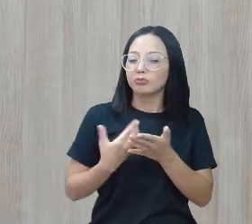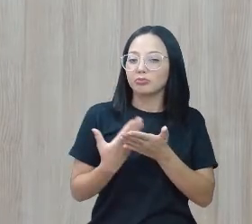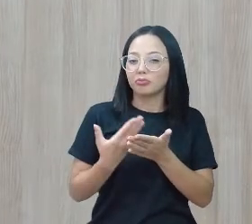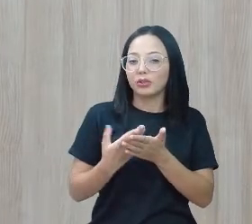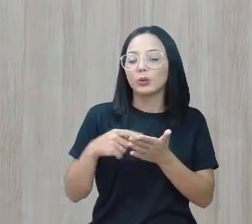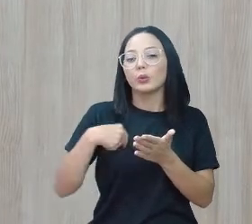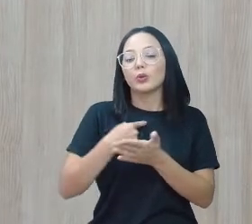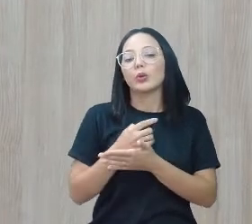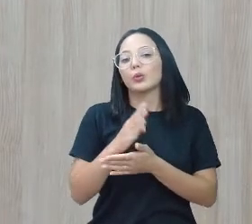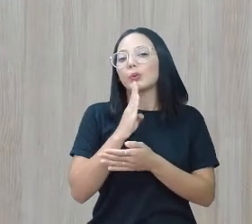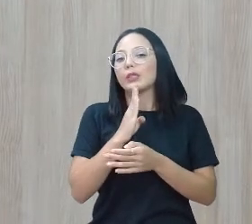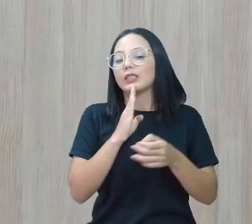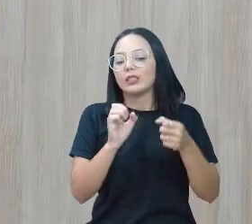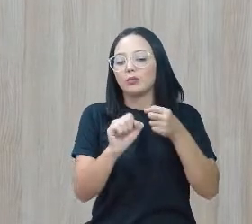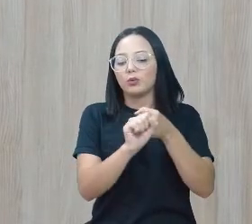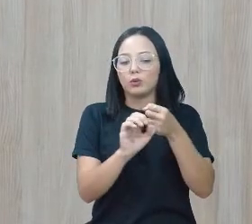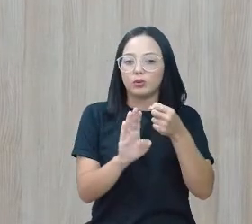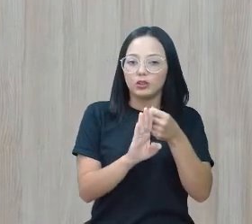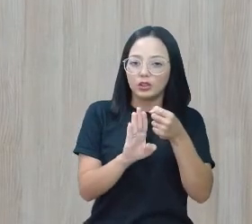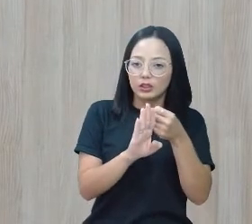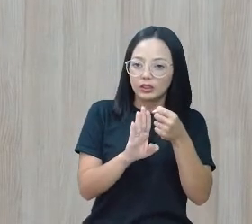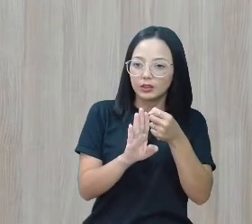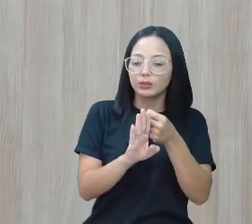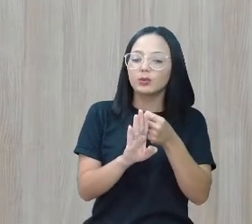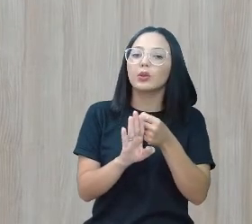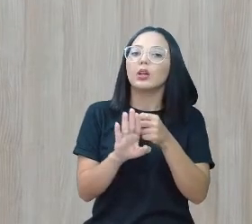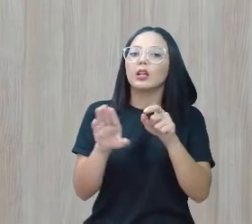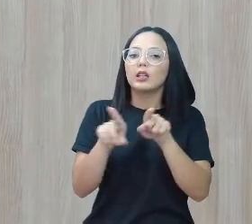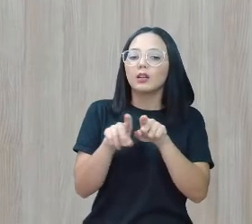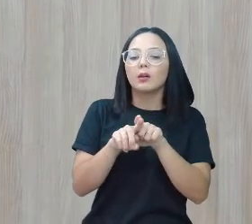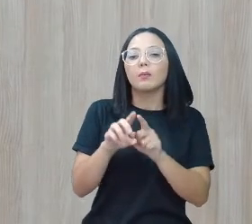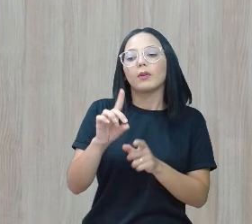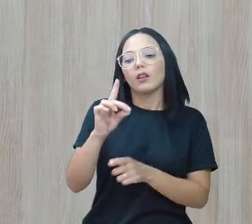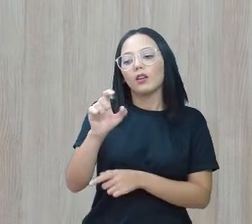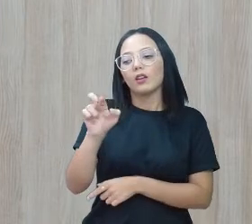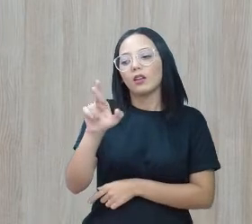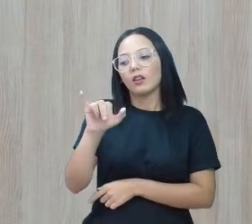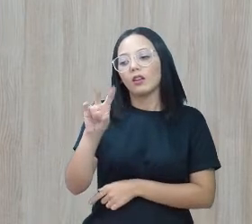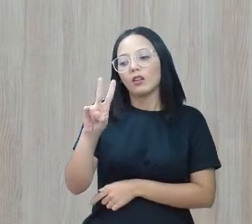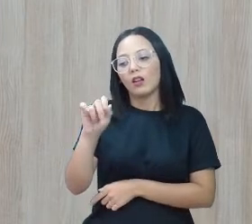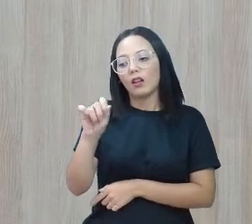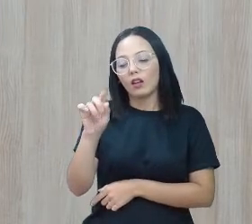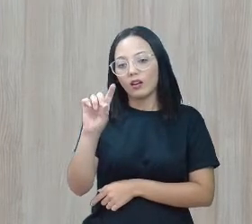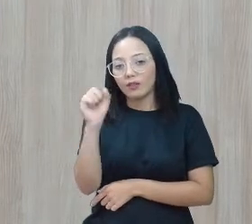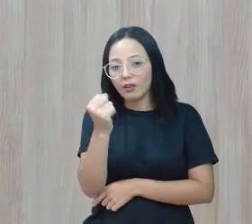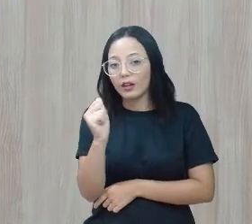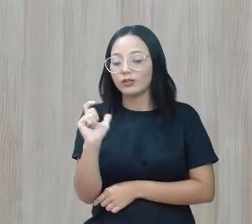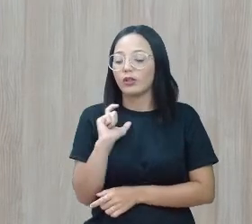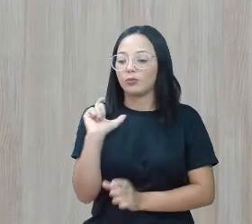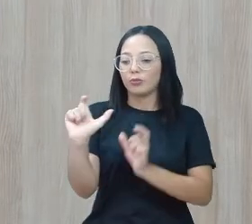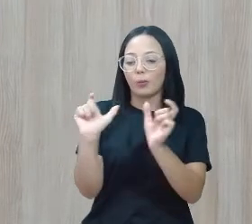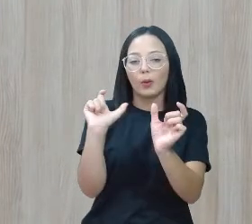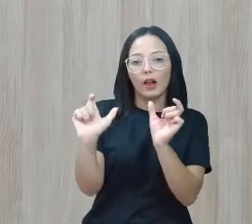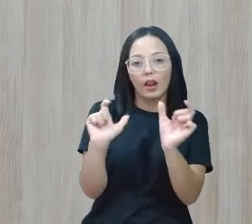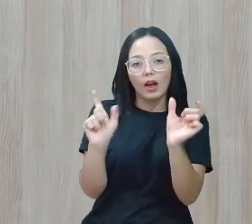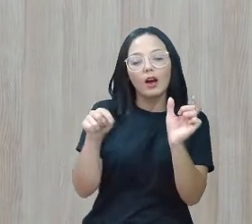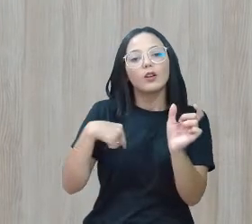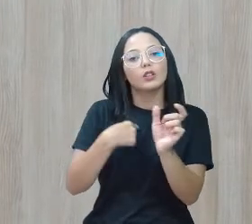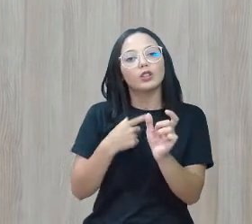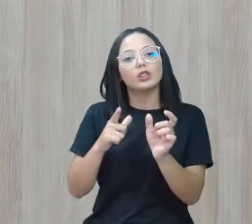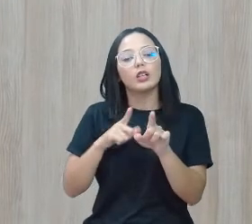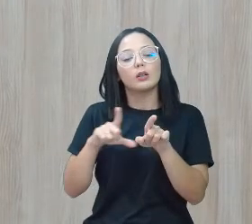nós conhecemos os substantivos, os derivados, não é? nós temos as palavras derivadas, nós temos